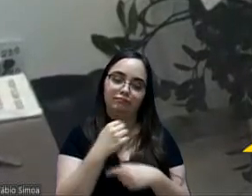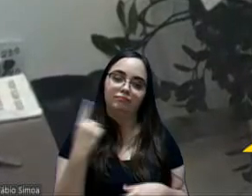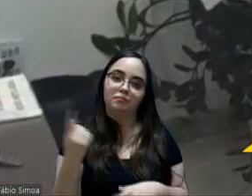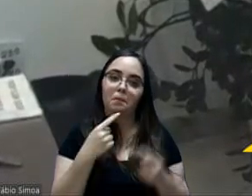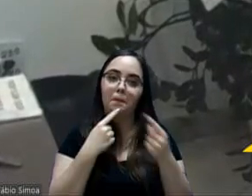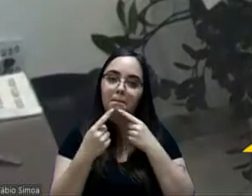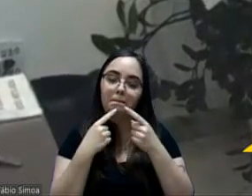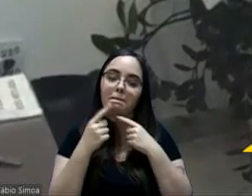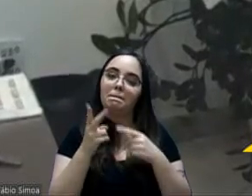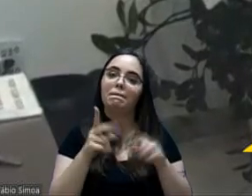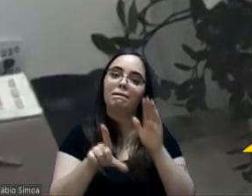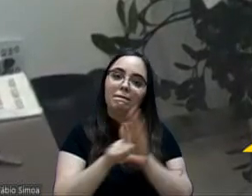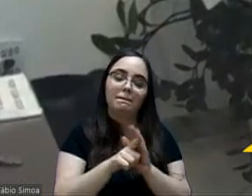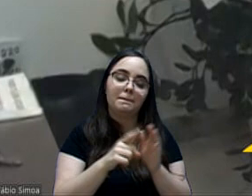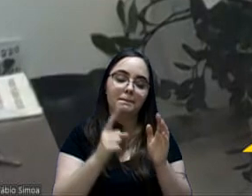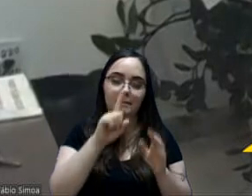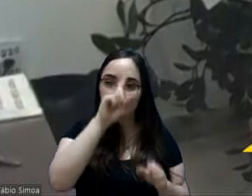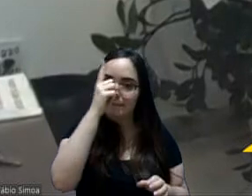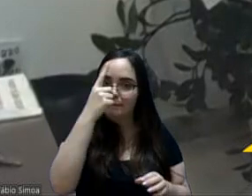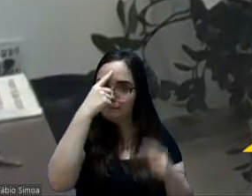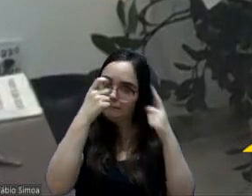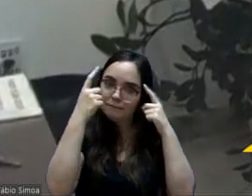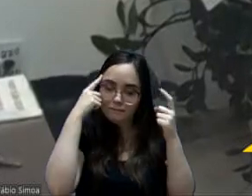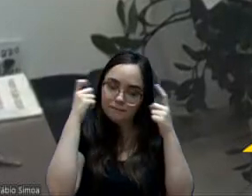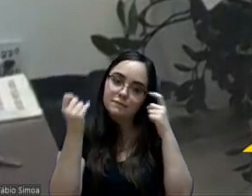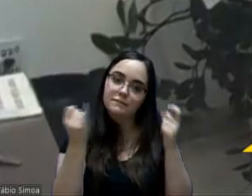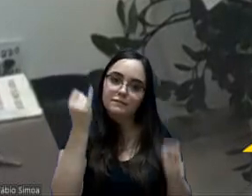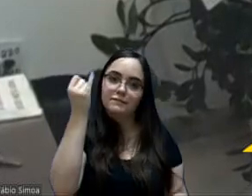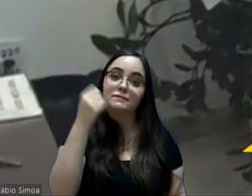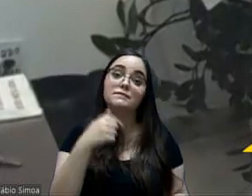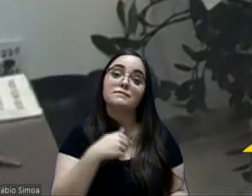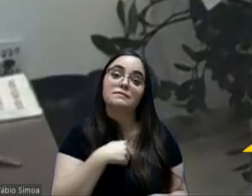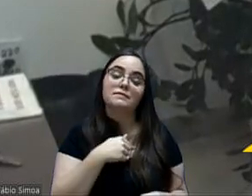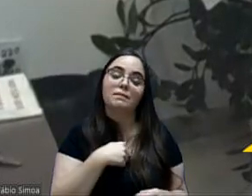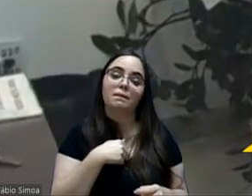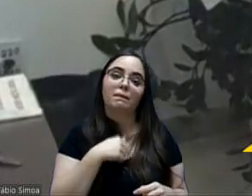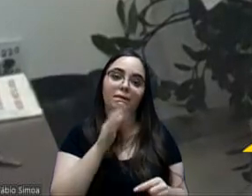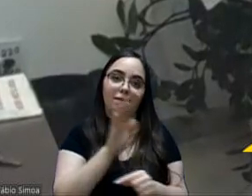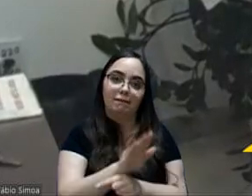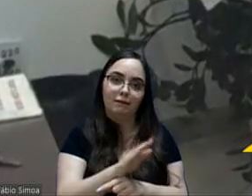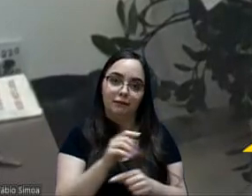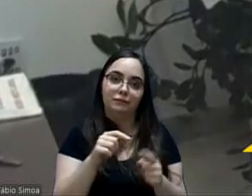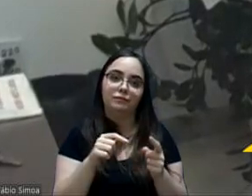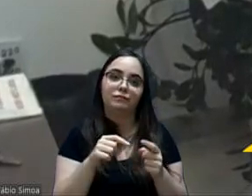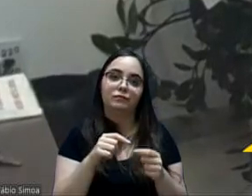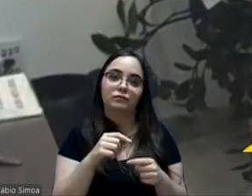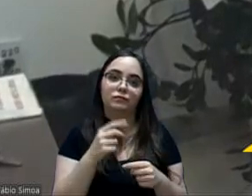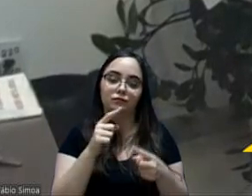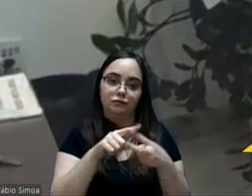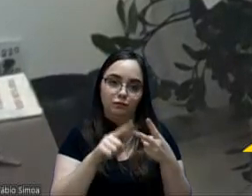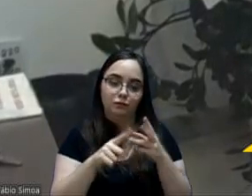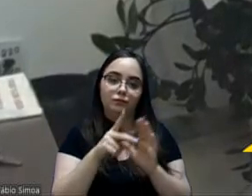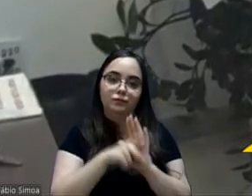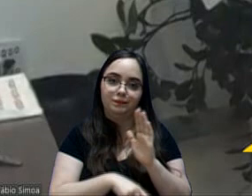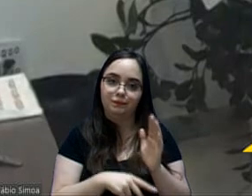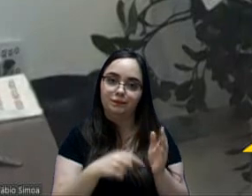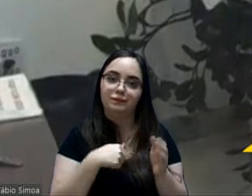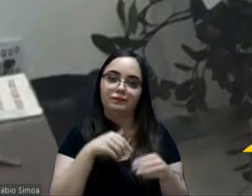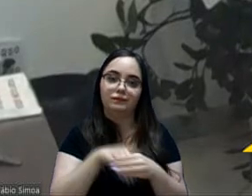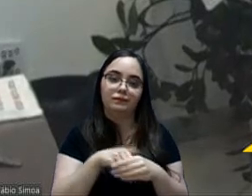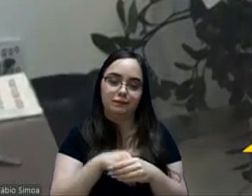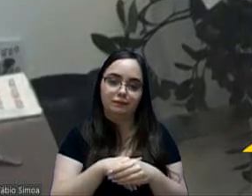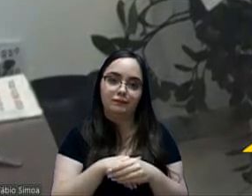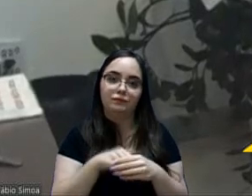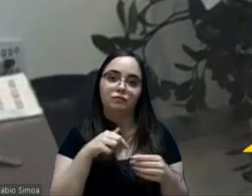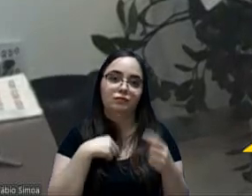legislando, parlamentando. Então, isso é muito importante. Eu sou a favor, vou votar a favor aos dois projetos, né? Não sou